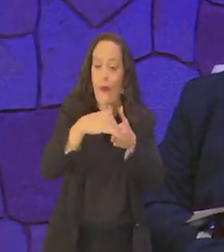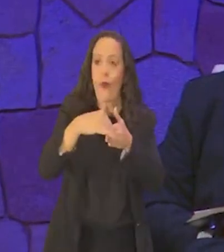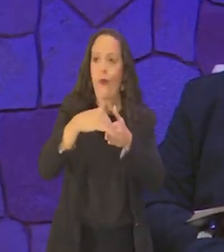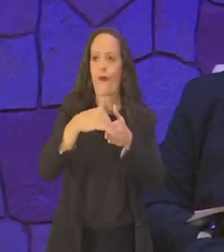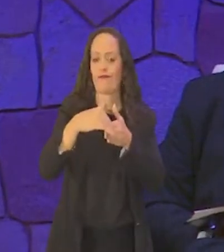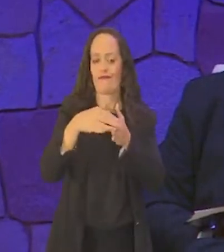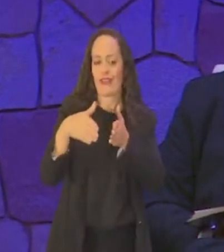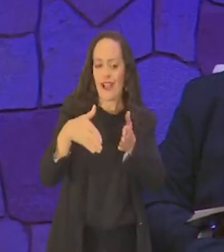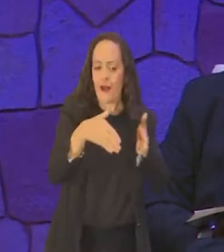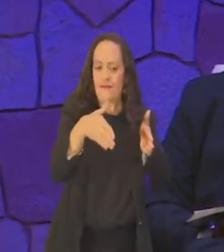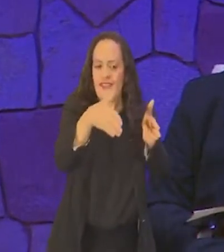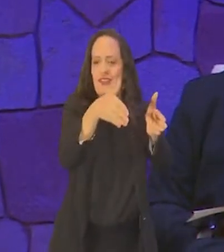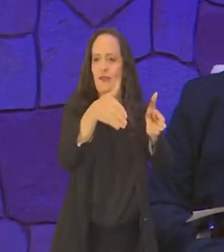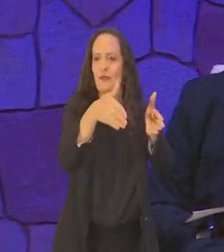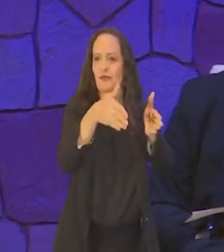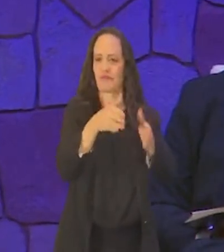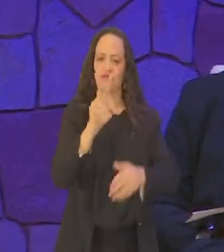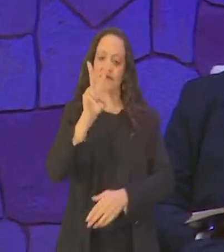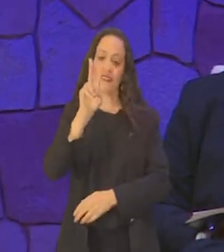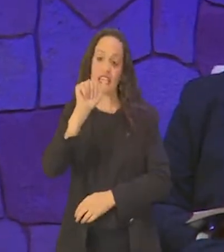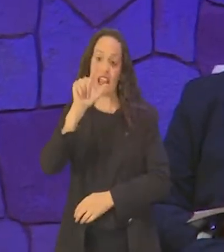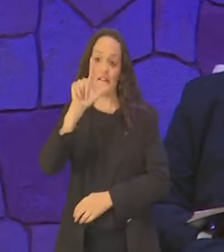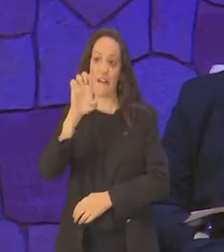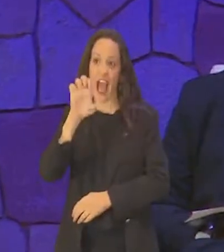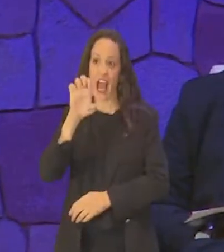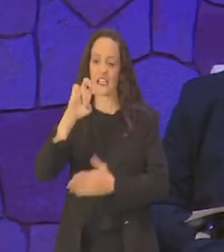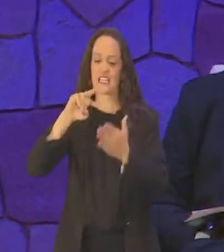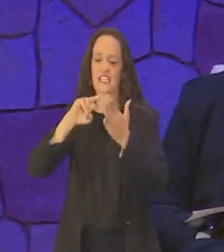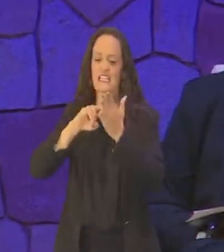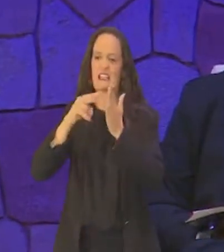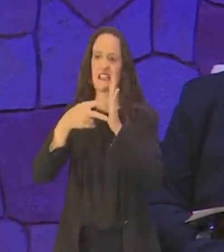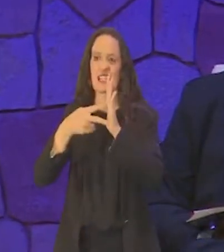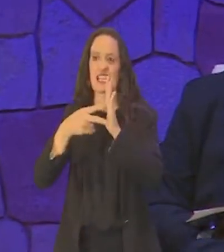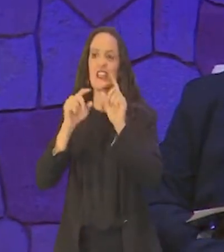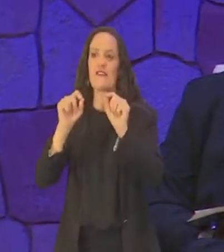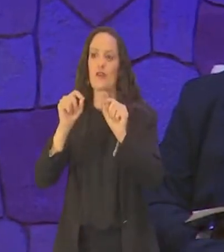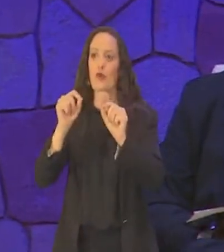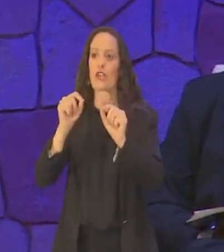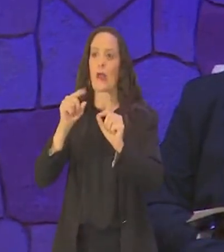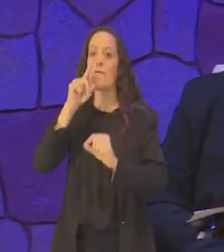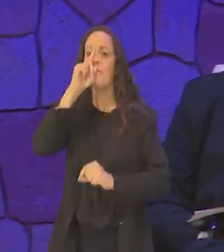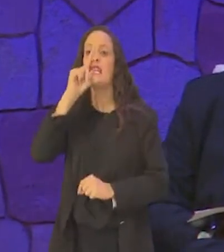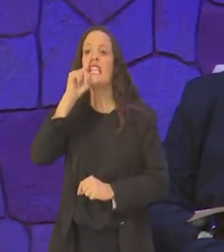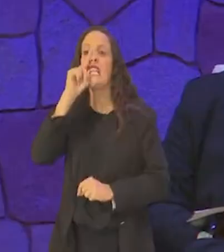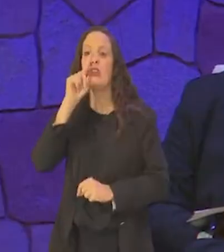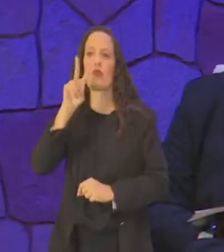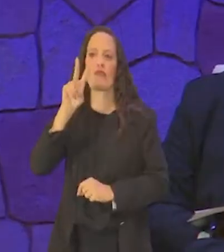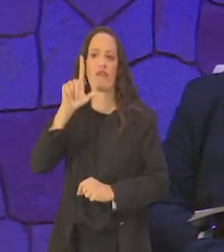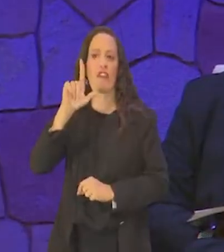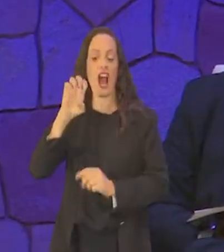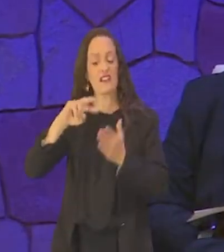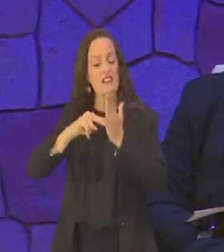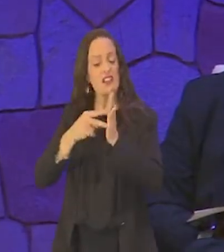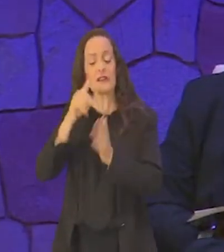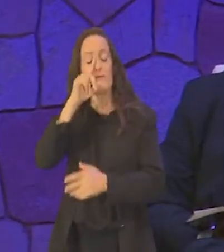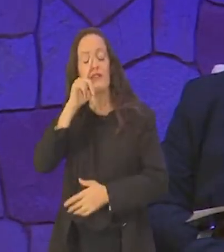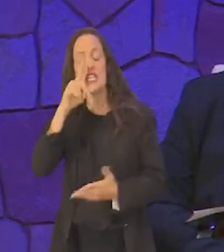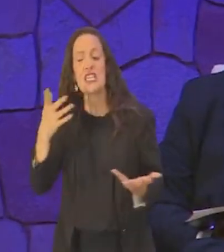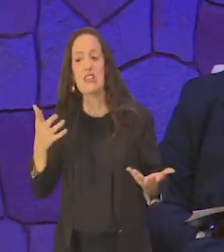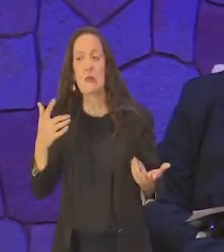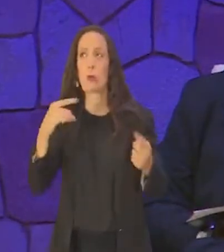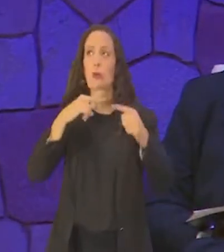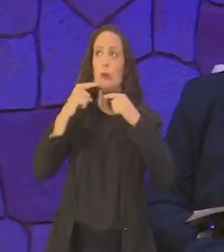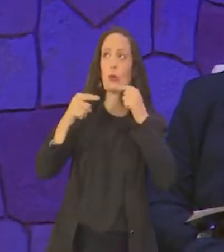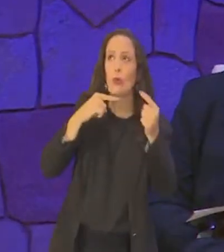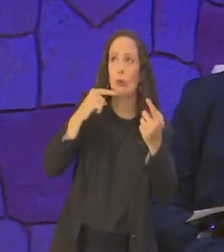O vale simboliza aquilo que nós não controlamos, momentos escuros da vida, perdas, crises,